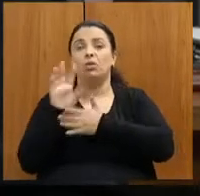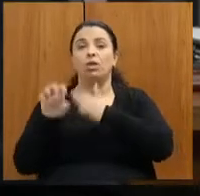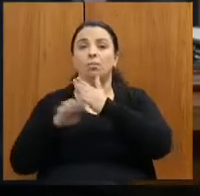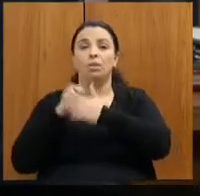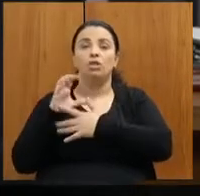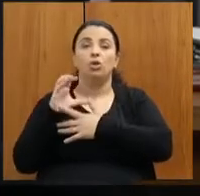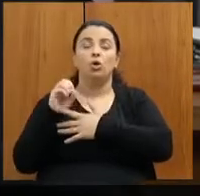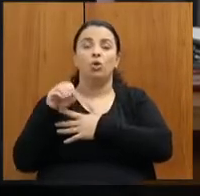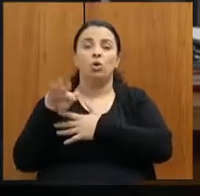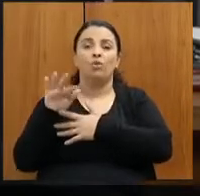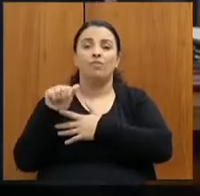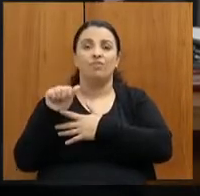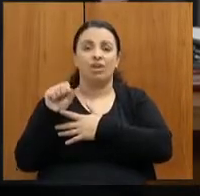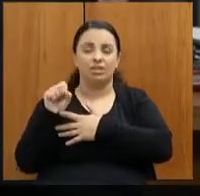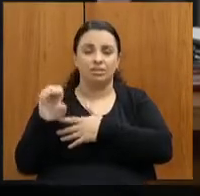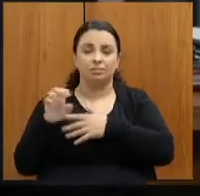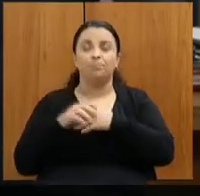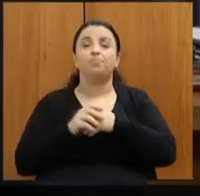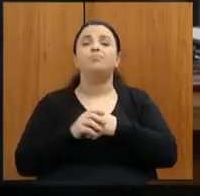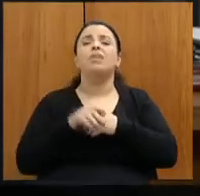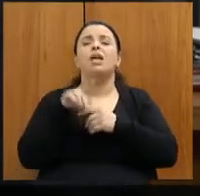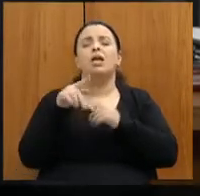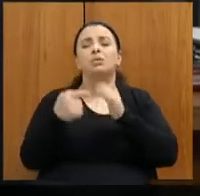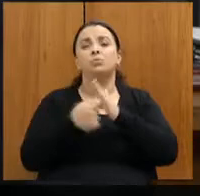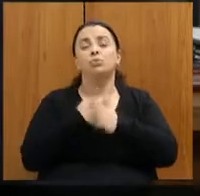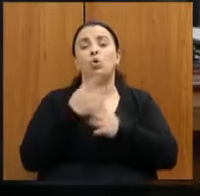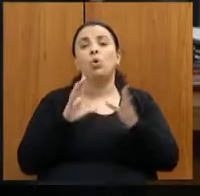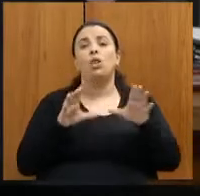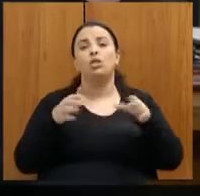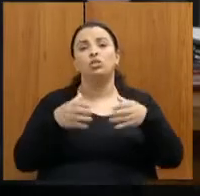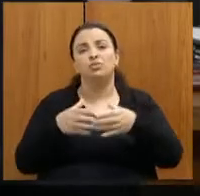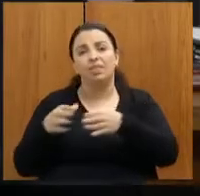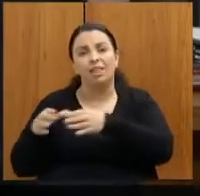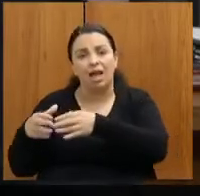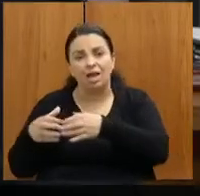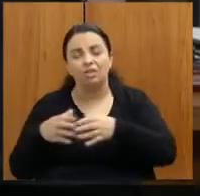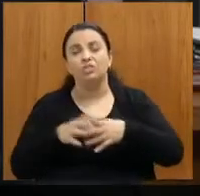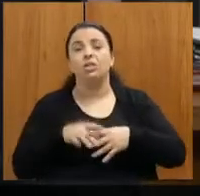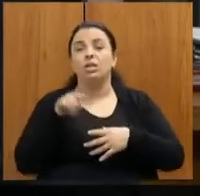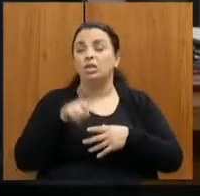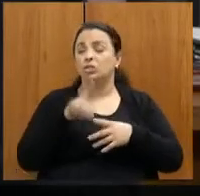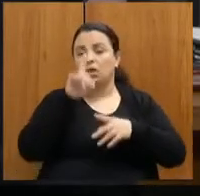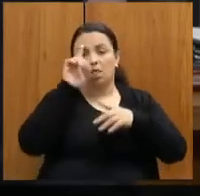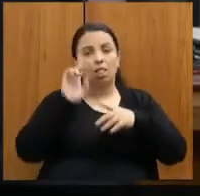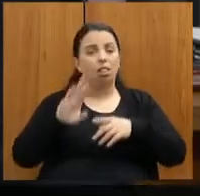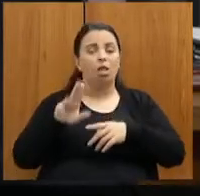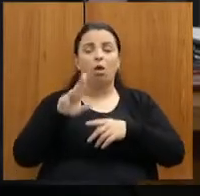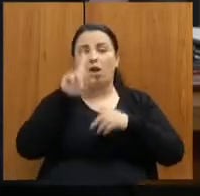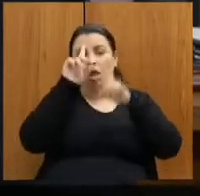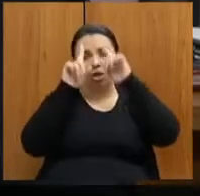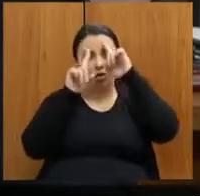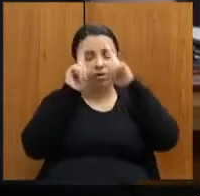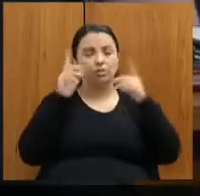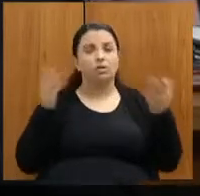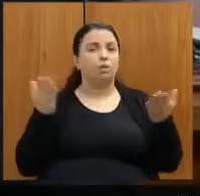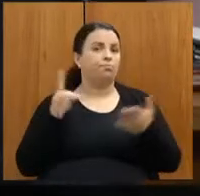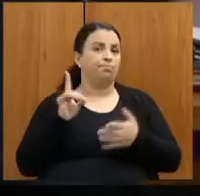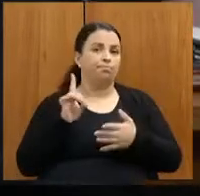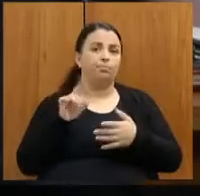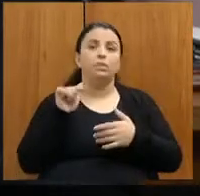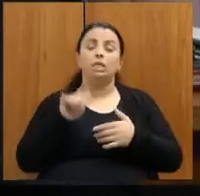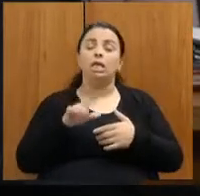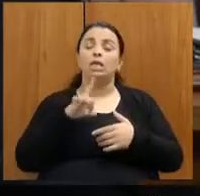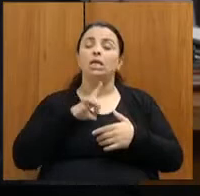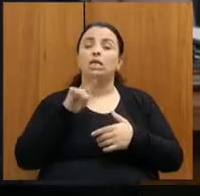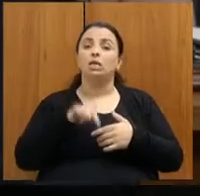cumulatividade por favor na realidade Essa condutividade ela existe a isso não é e são das processo neste momento a gente